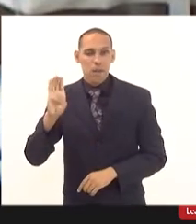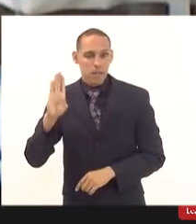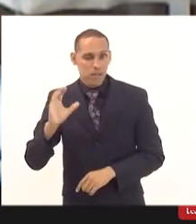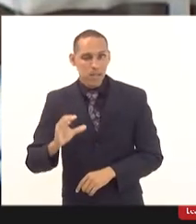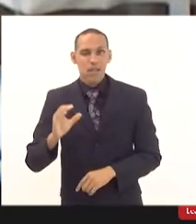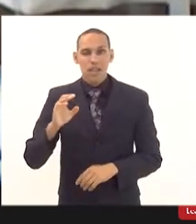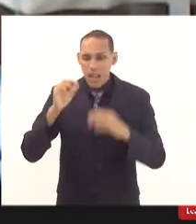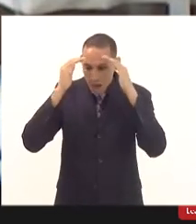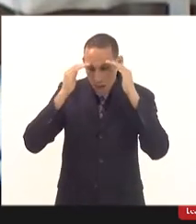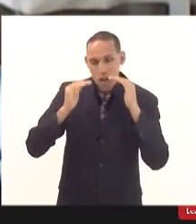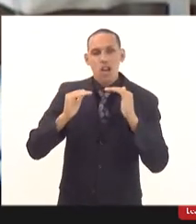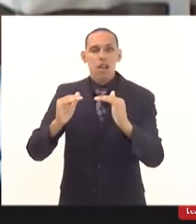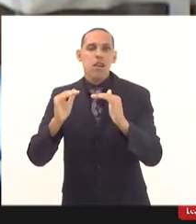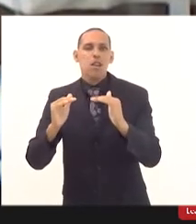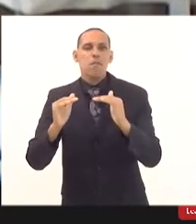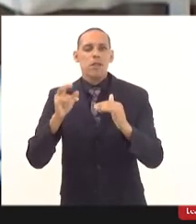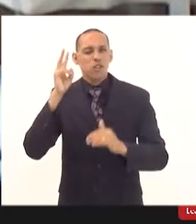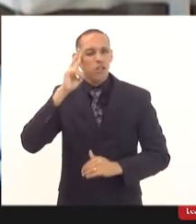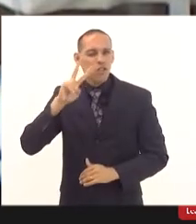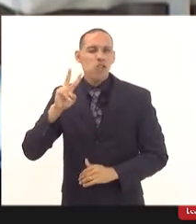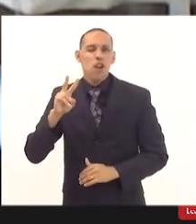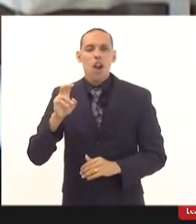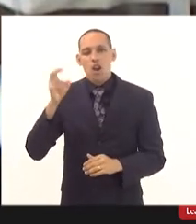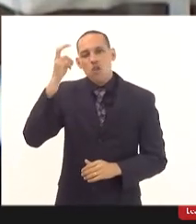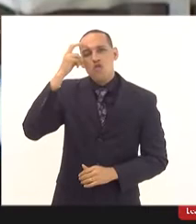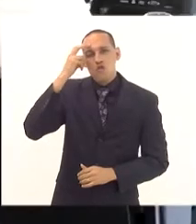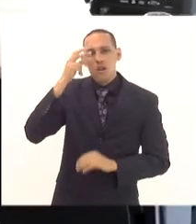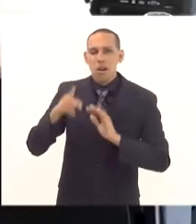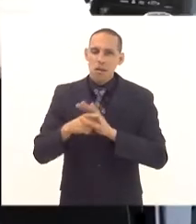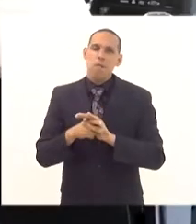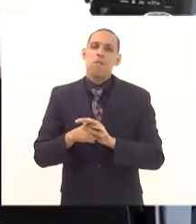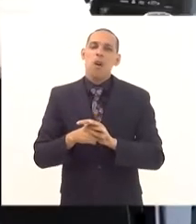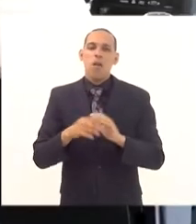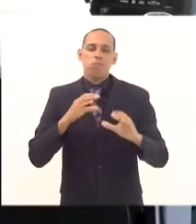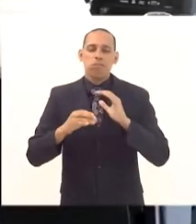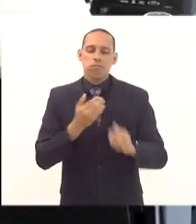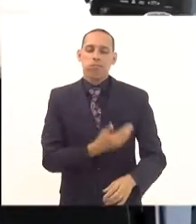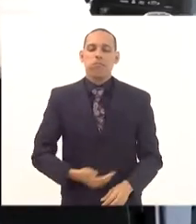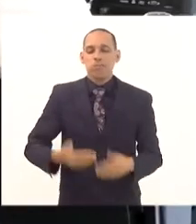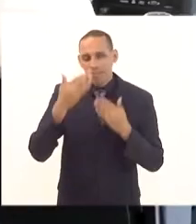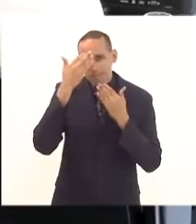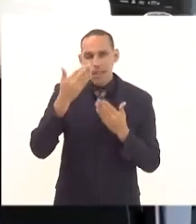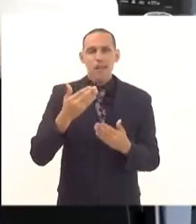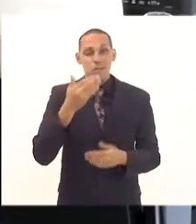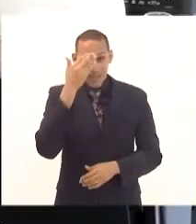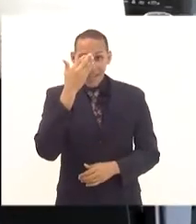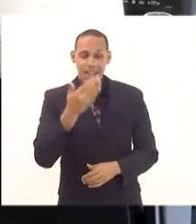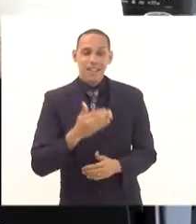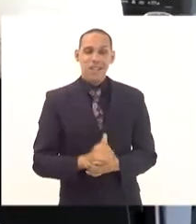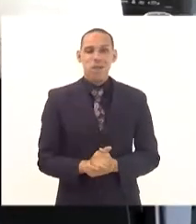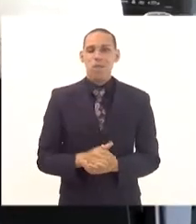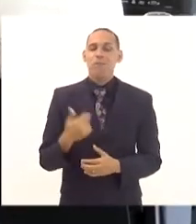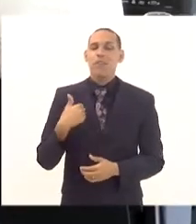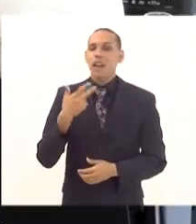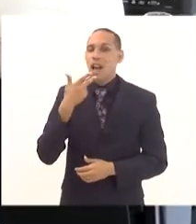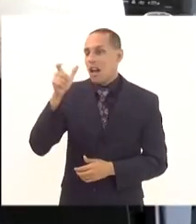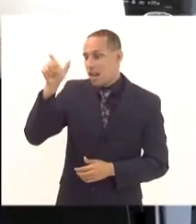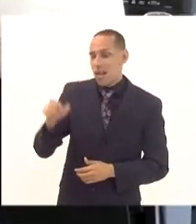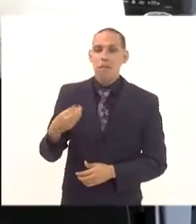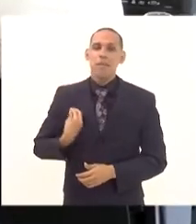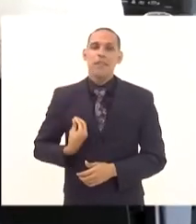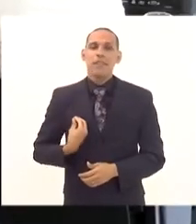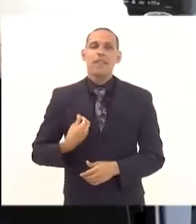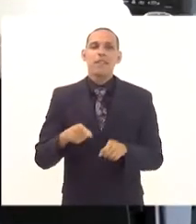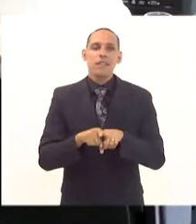EA cultura da comunicação obrigada obrigada rolando quero anunciar a presença da